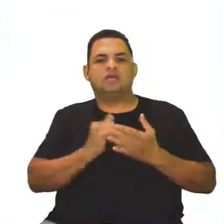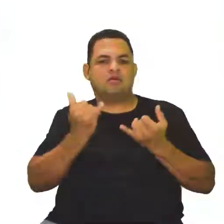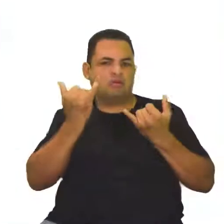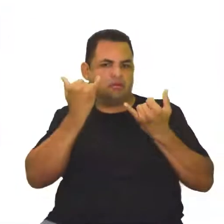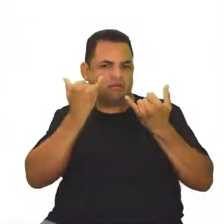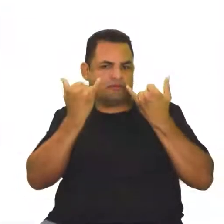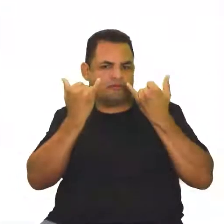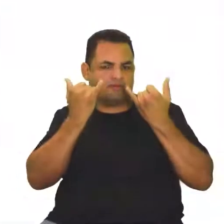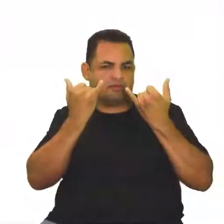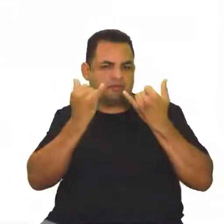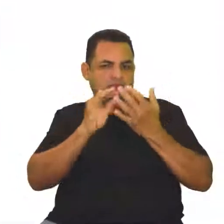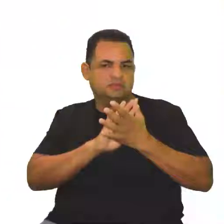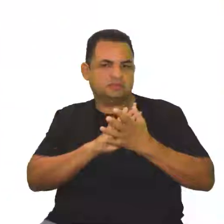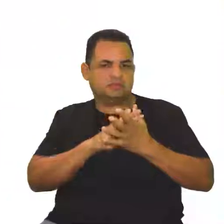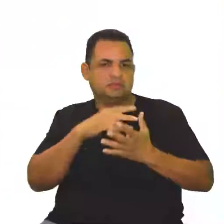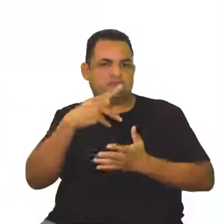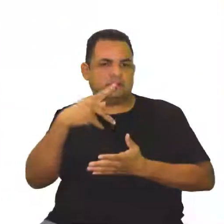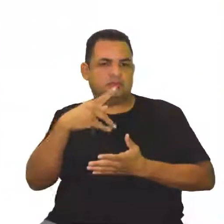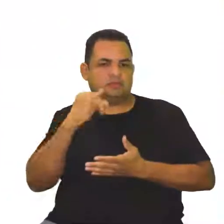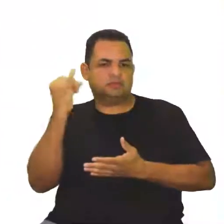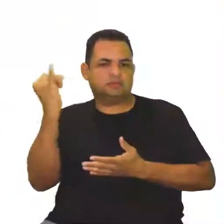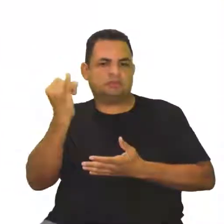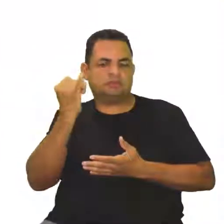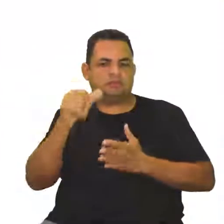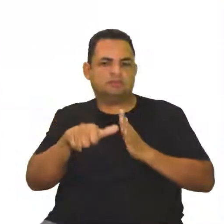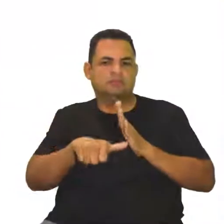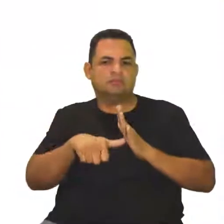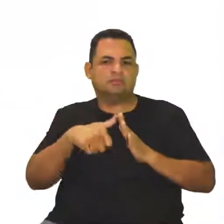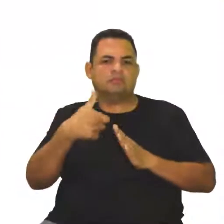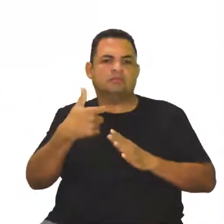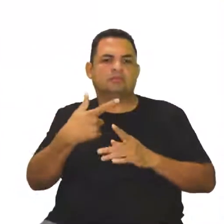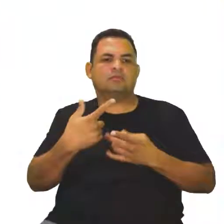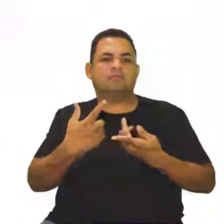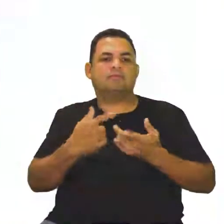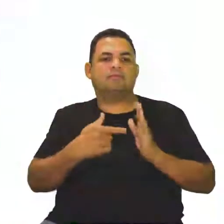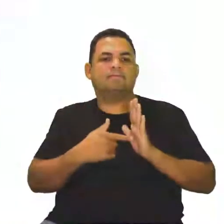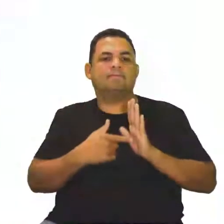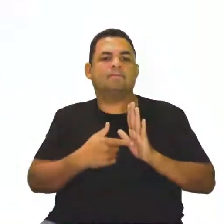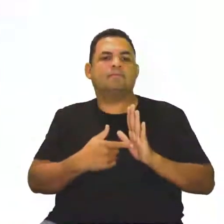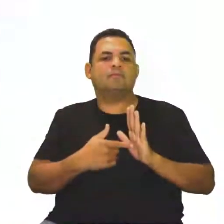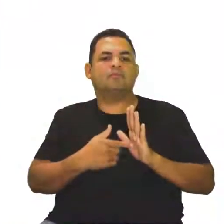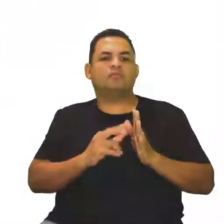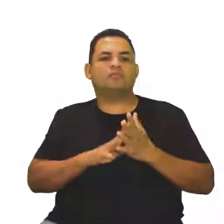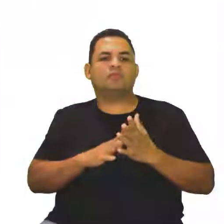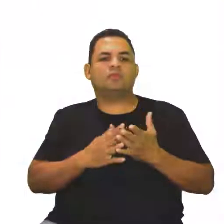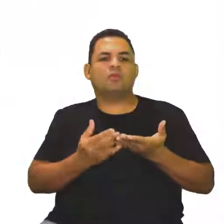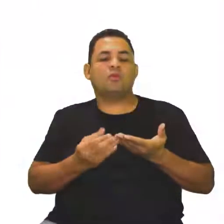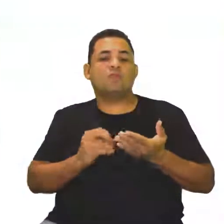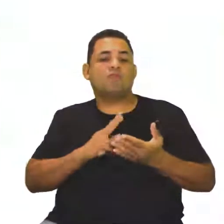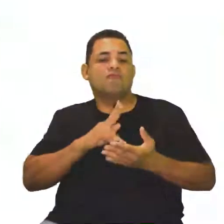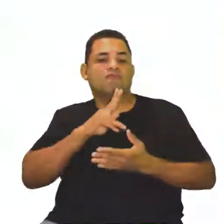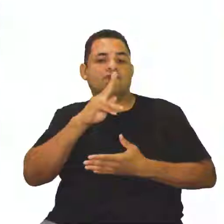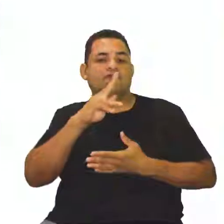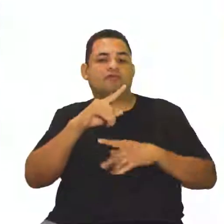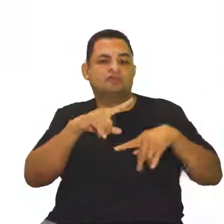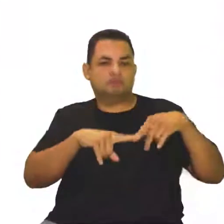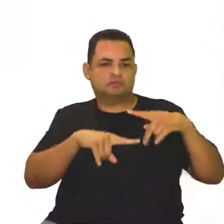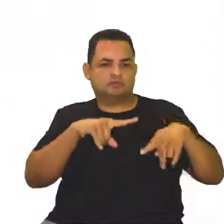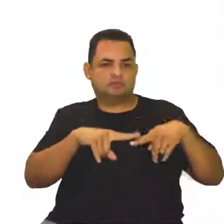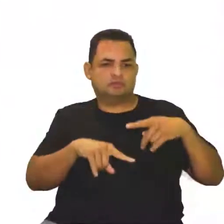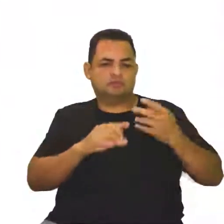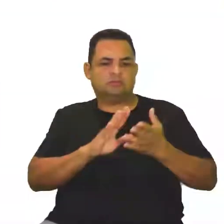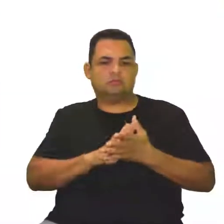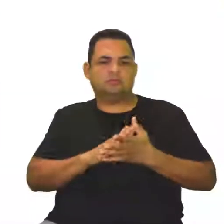informação da potência é muito importante. Primeiro, pois é ela quem define o quão forte é o seu